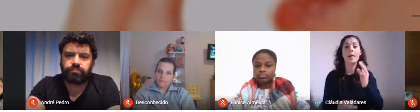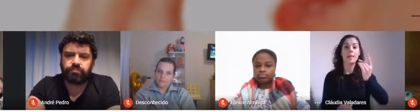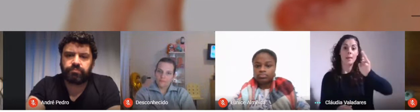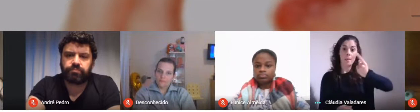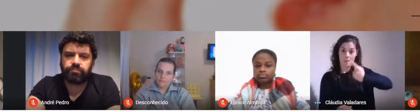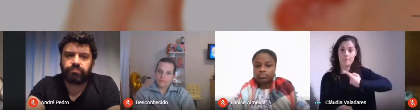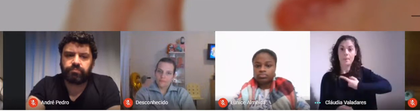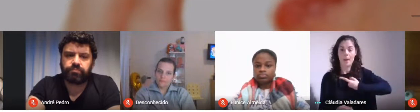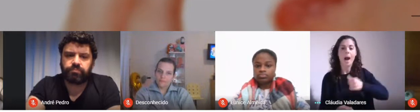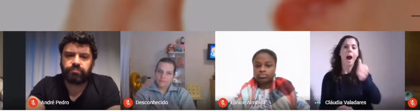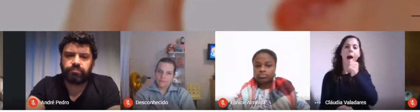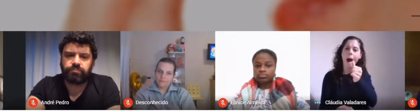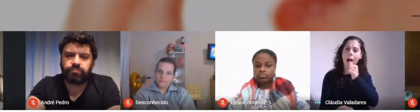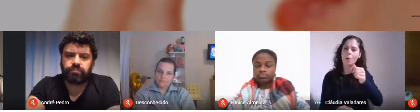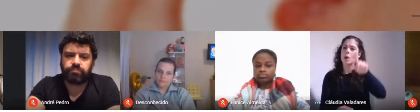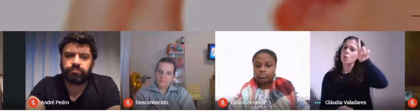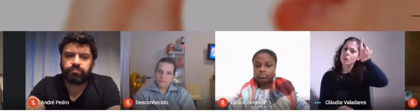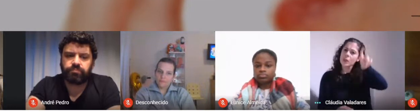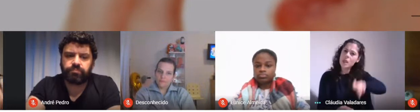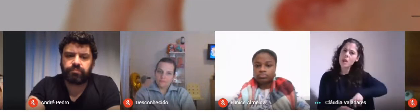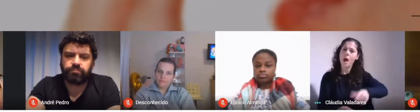deve-se beber muita água,